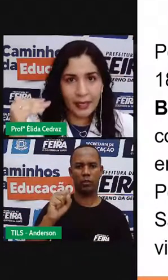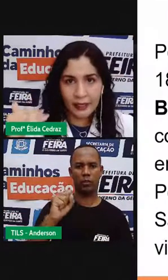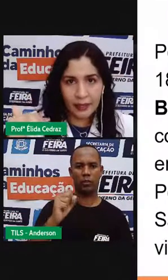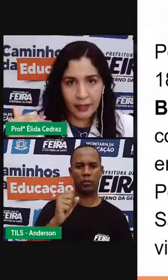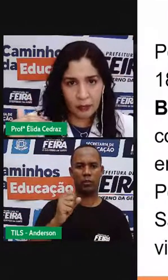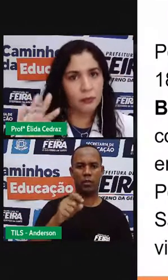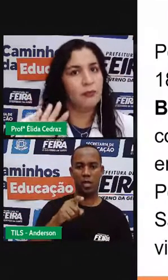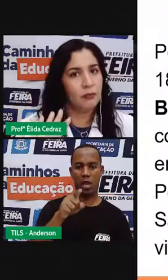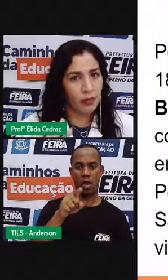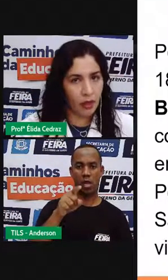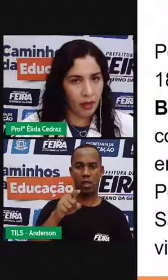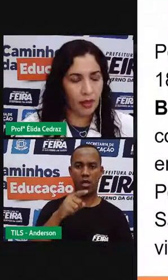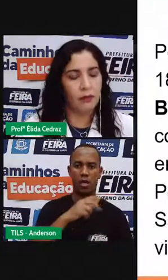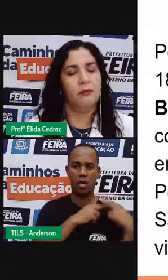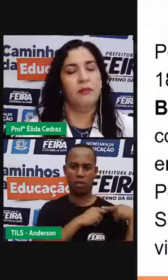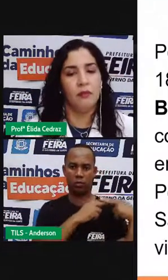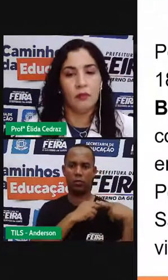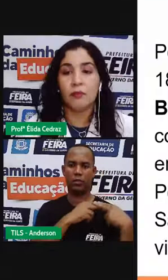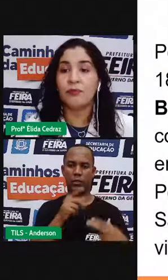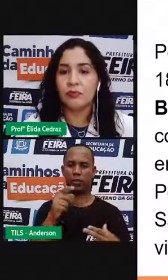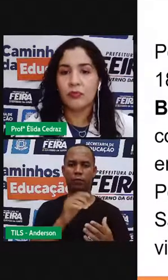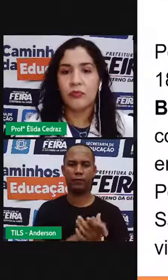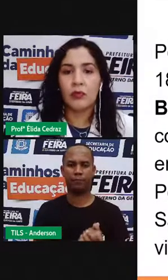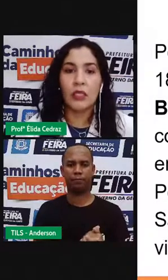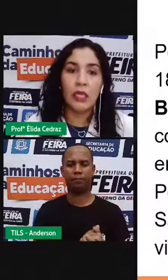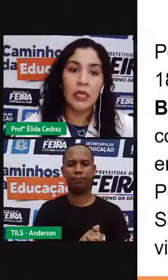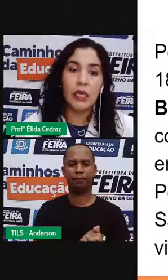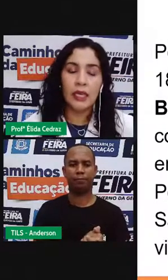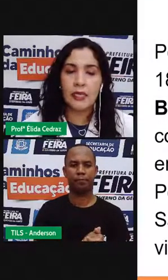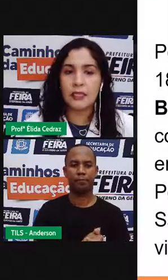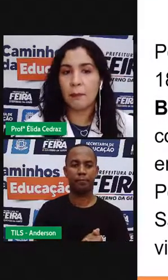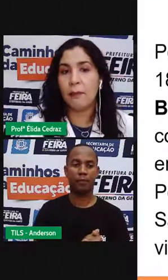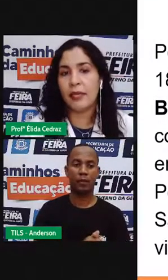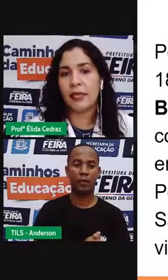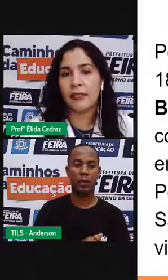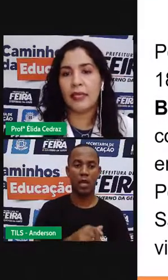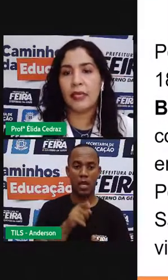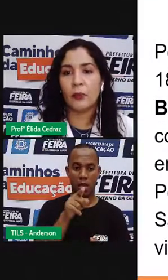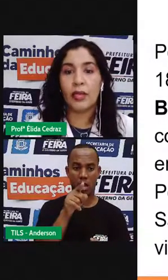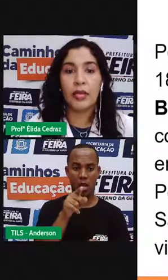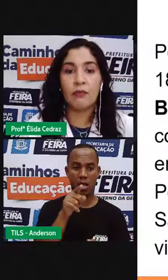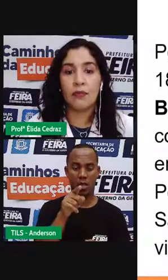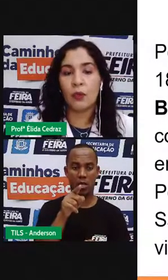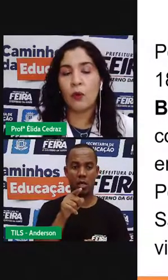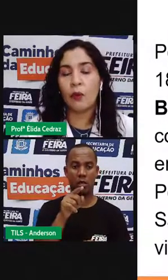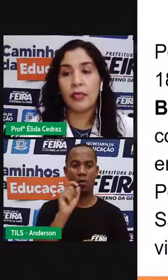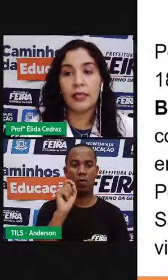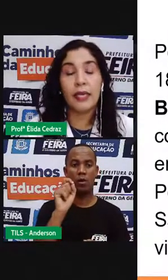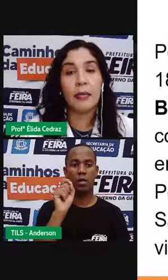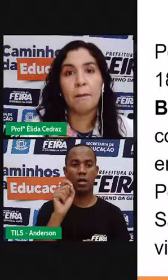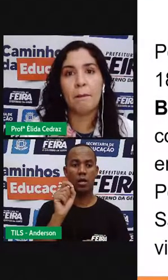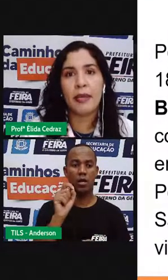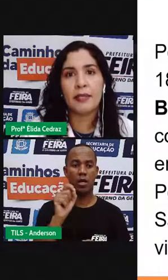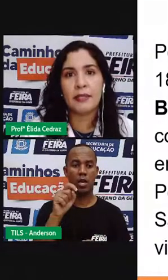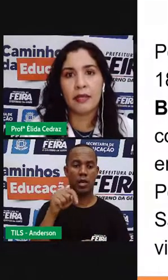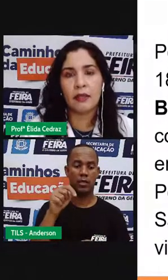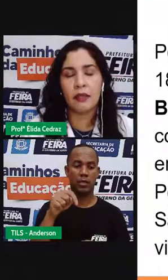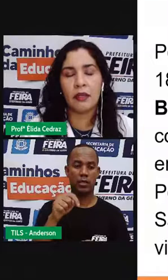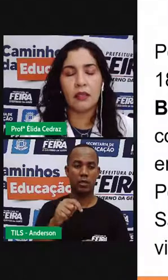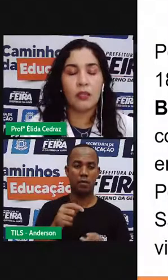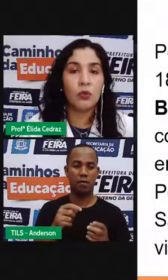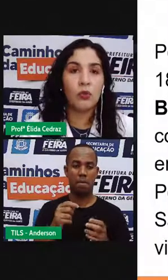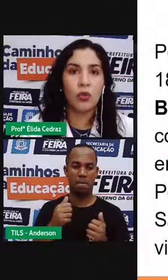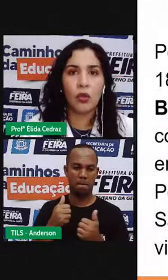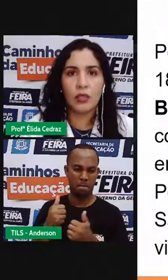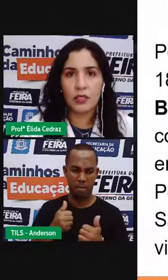tem o brigadeiro. É. E esse brigadeiro, ele ficou aqui e ele